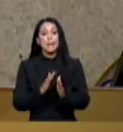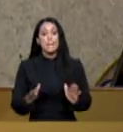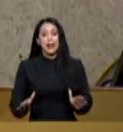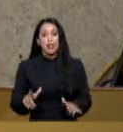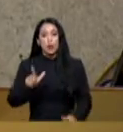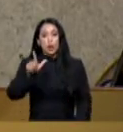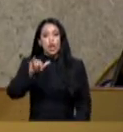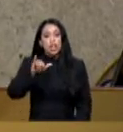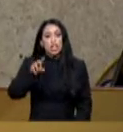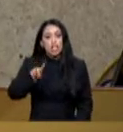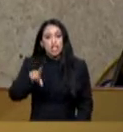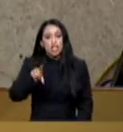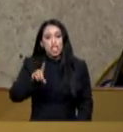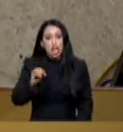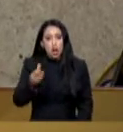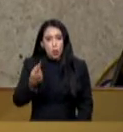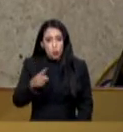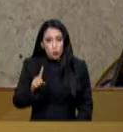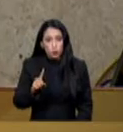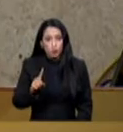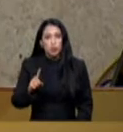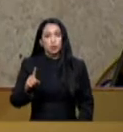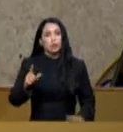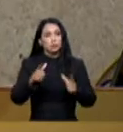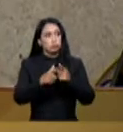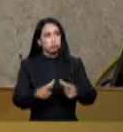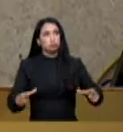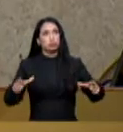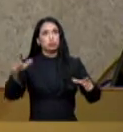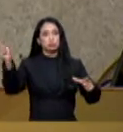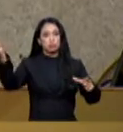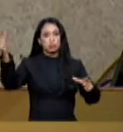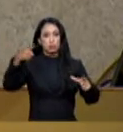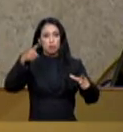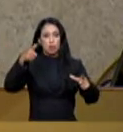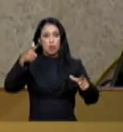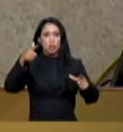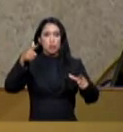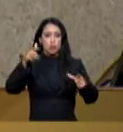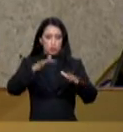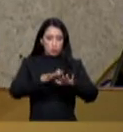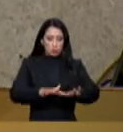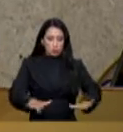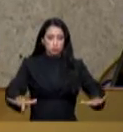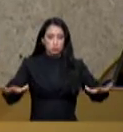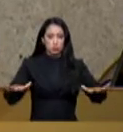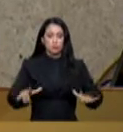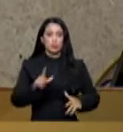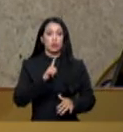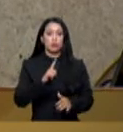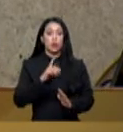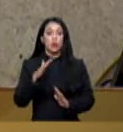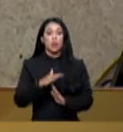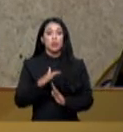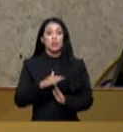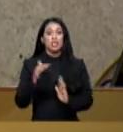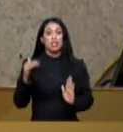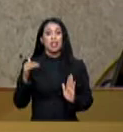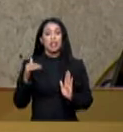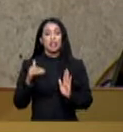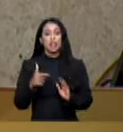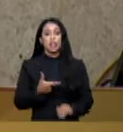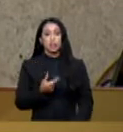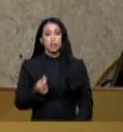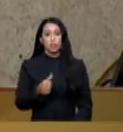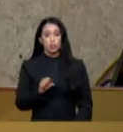aberto. Segundo a Política Nacional de Resíduos Sólidos, validade 2010, a data limite era até 2018 para